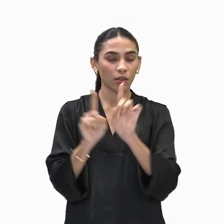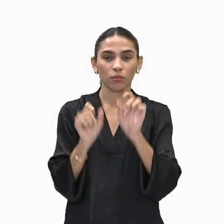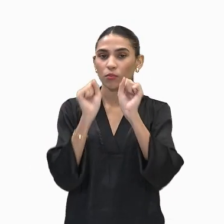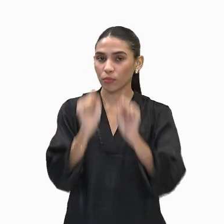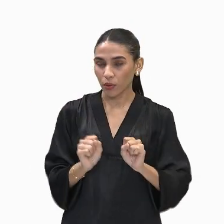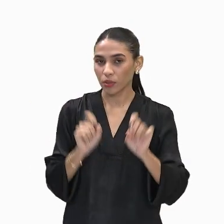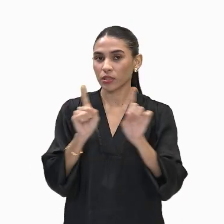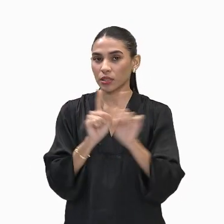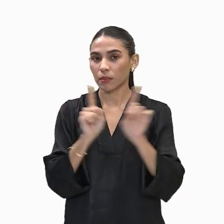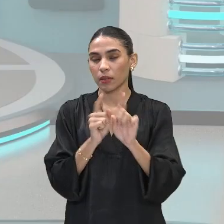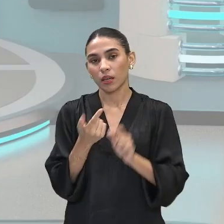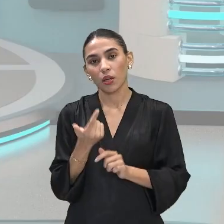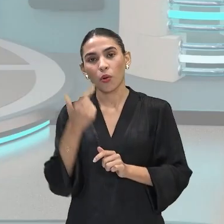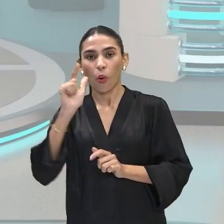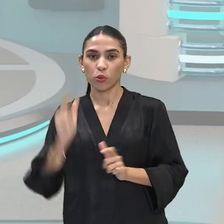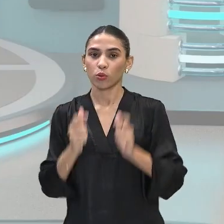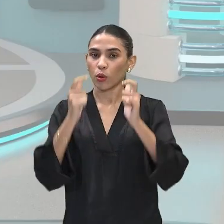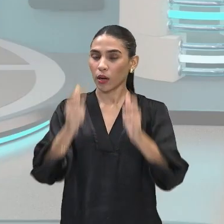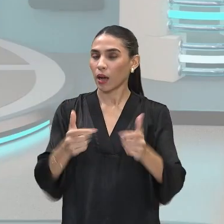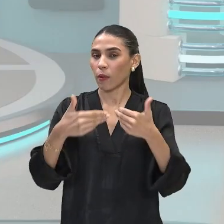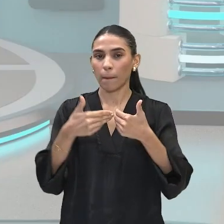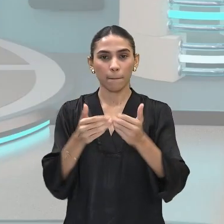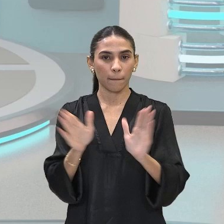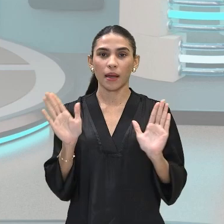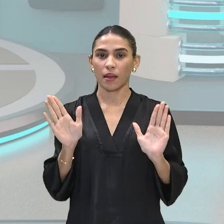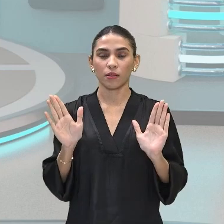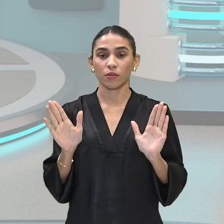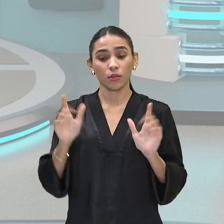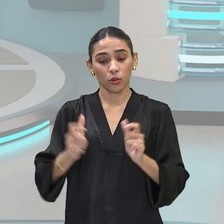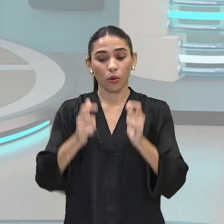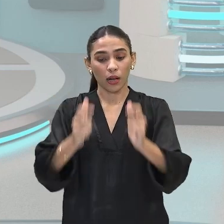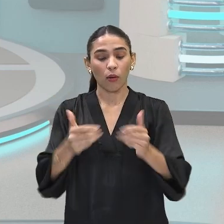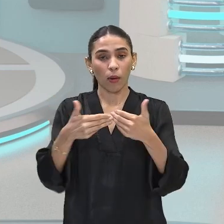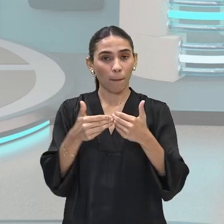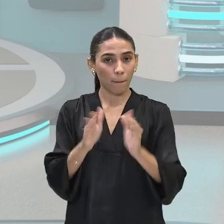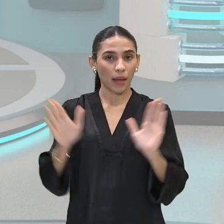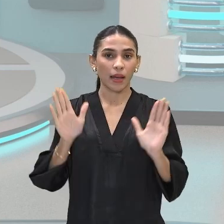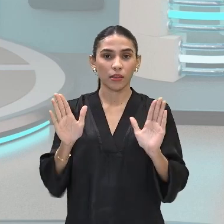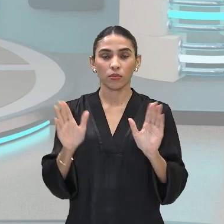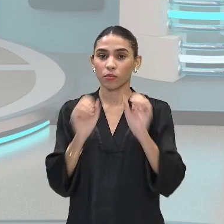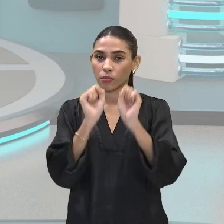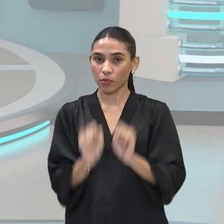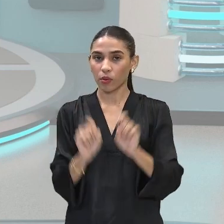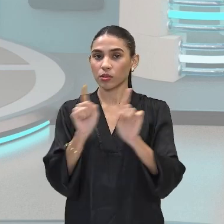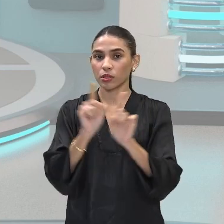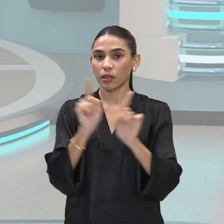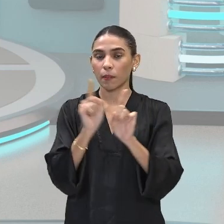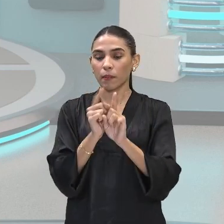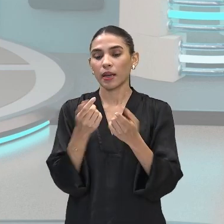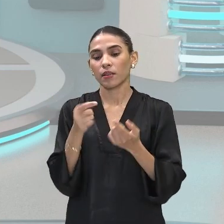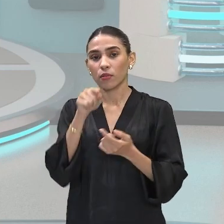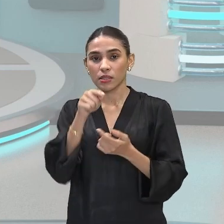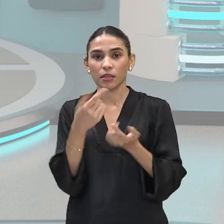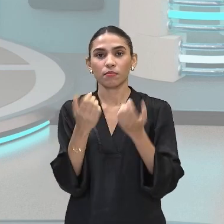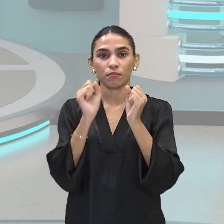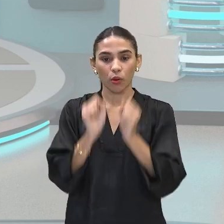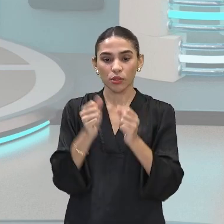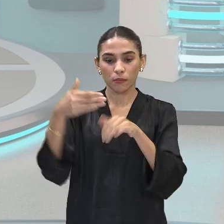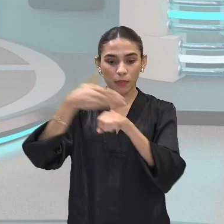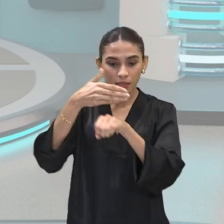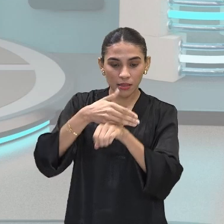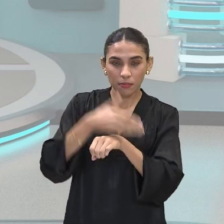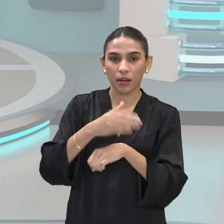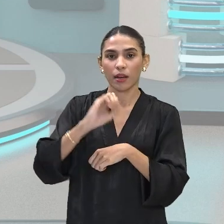mesmo ser em um ambiente aberto. Esse ambiente aberto, ele também vai poder ser explorado. Porém,